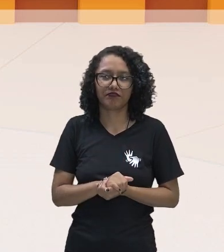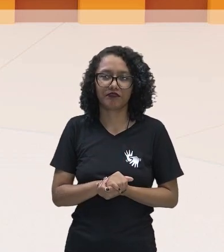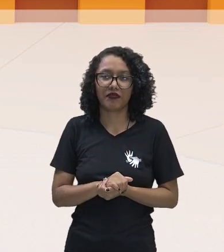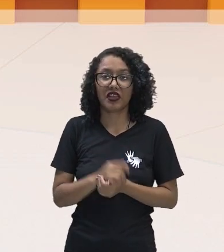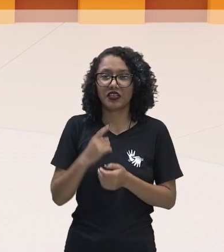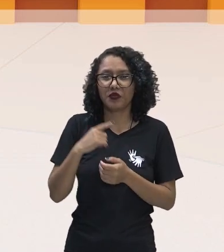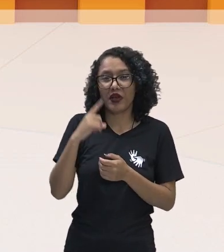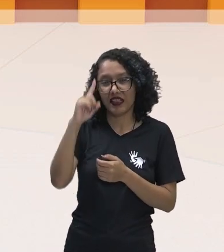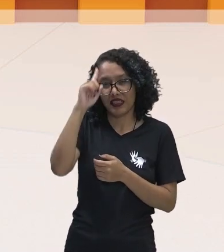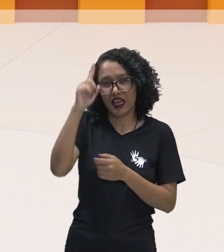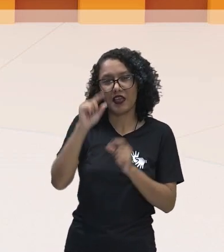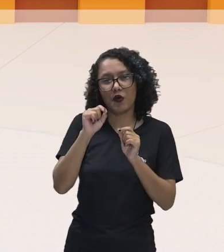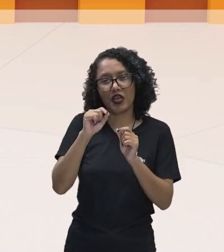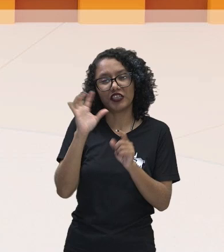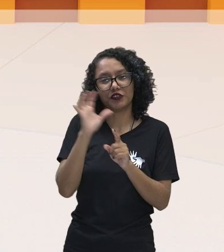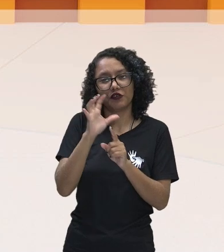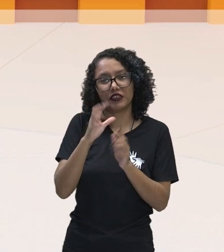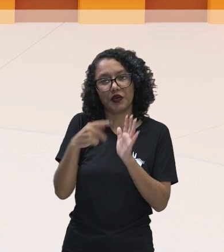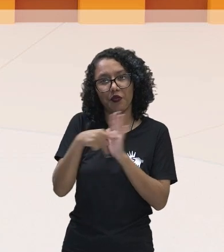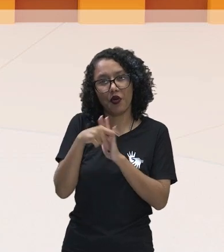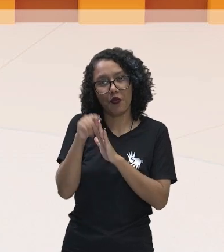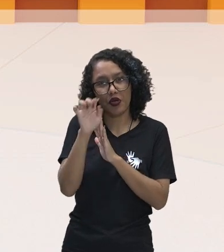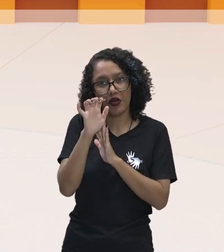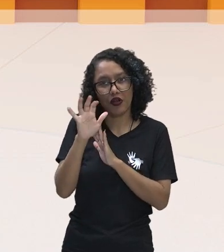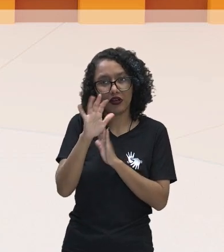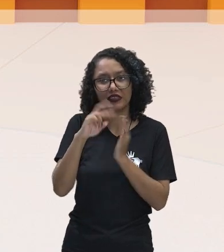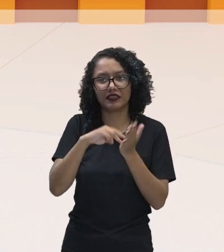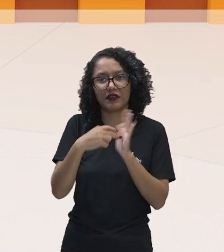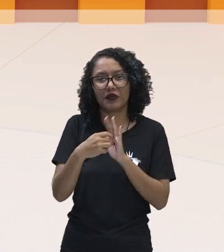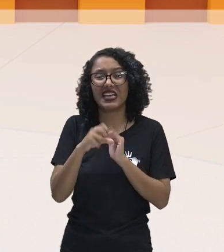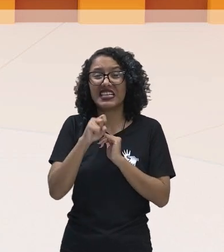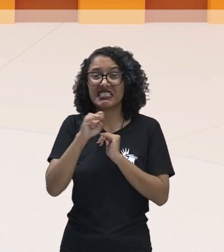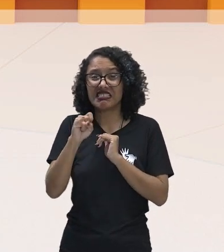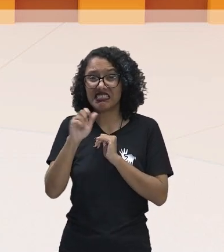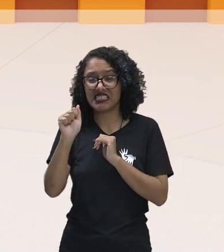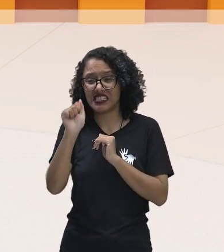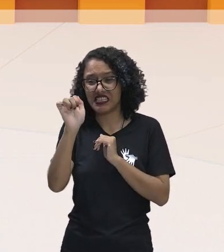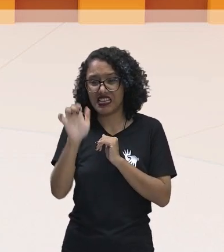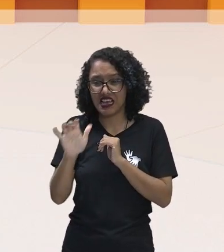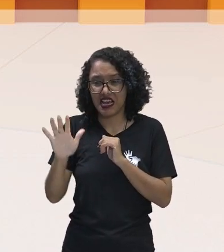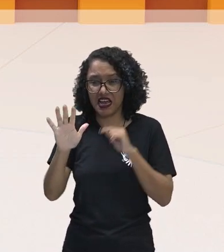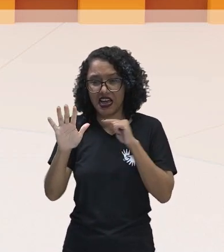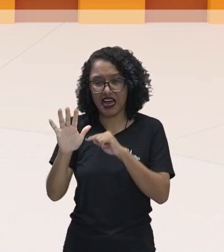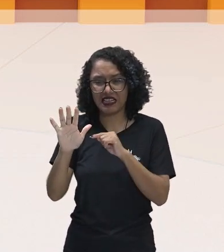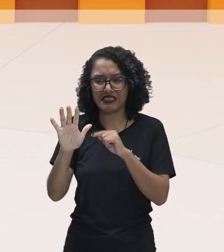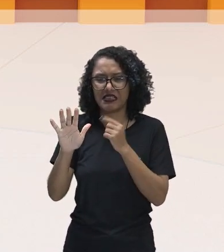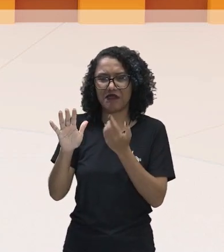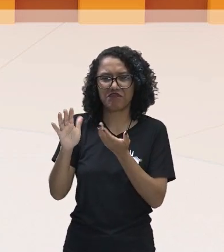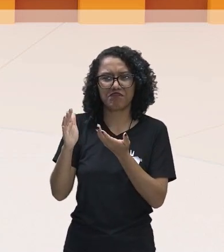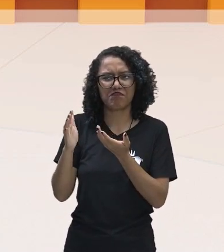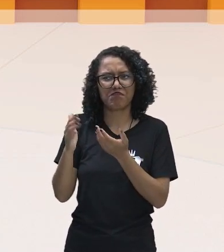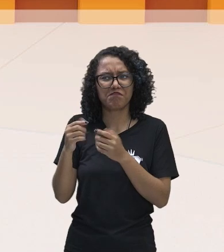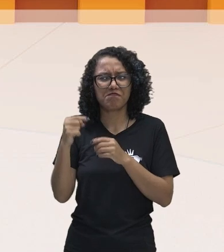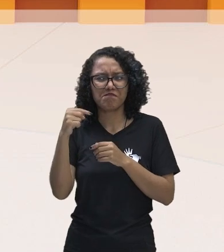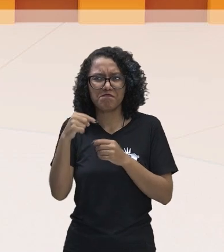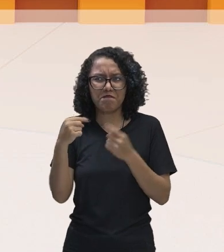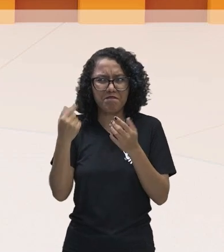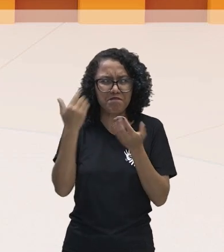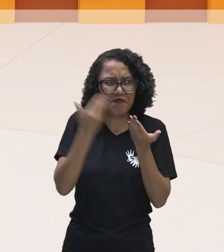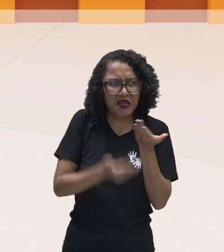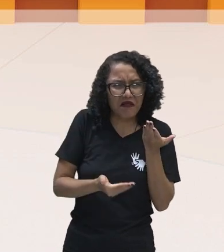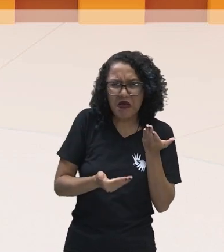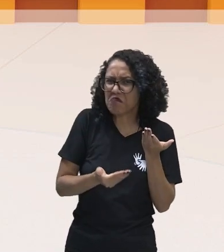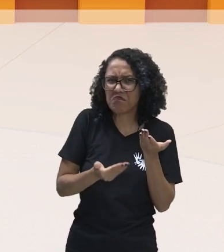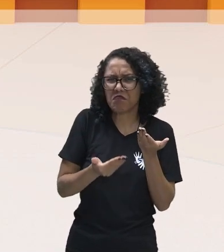ideia eurocêntrica, ser derrotado por uma nação asiática era algo impensável. No entanto, o